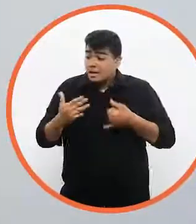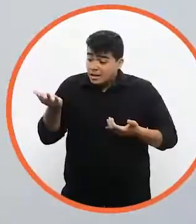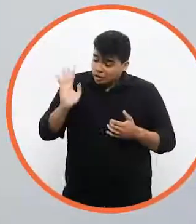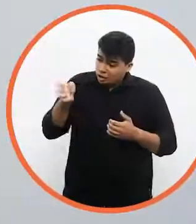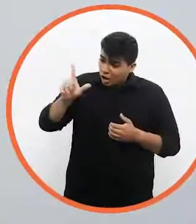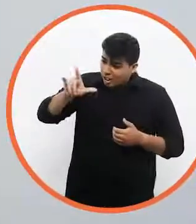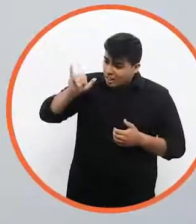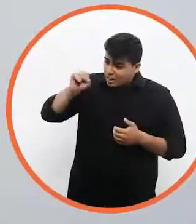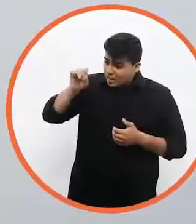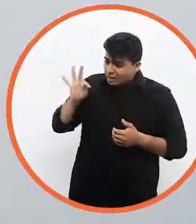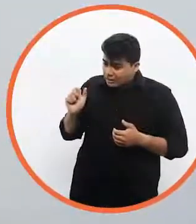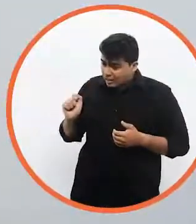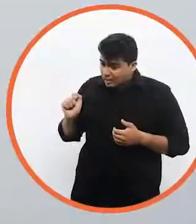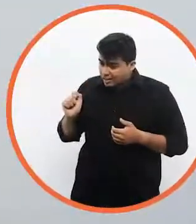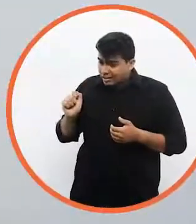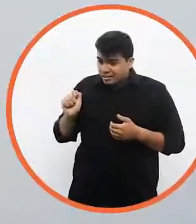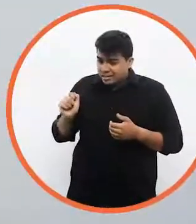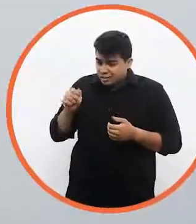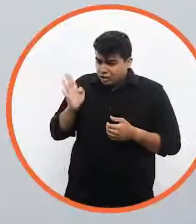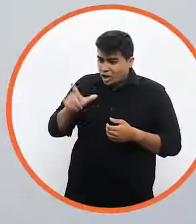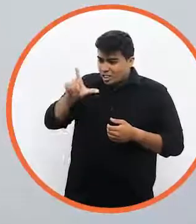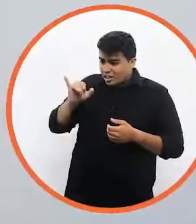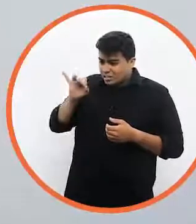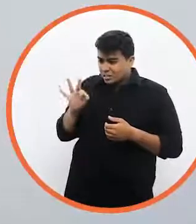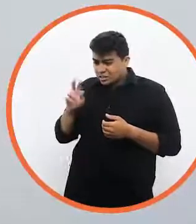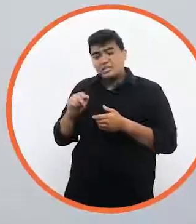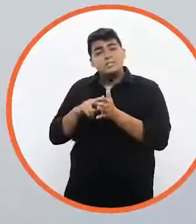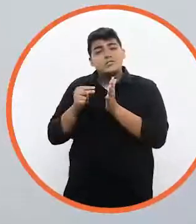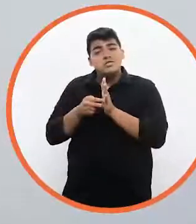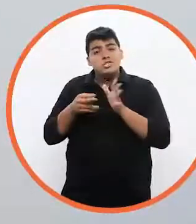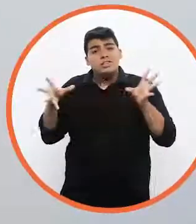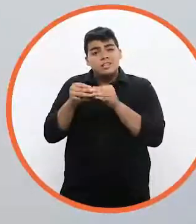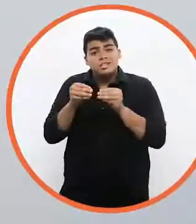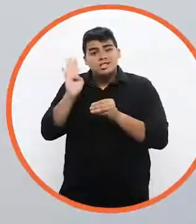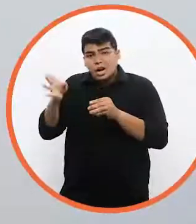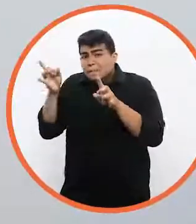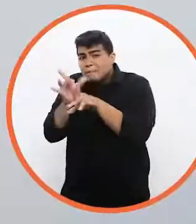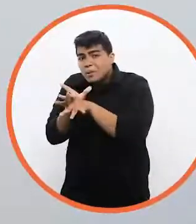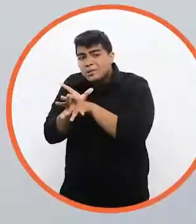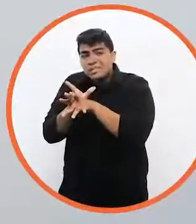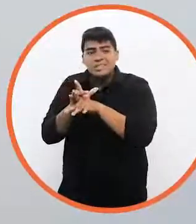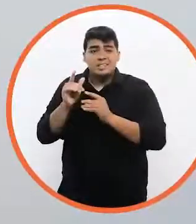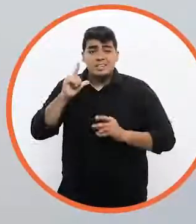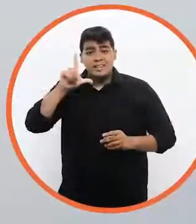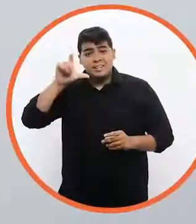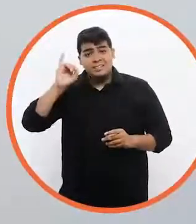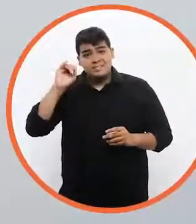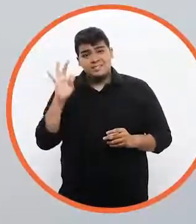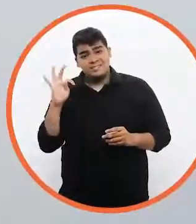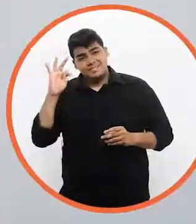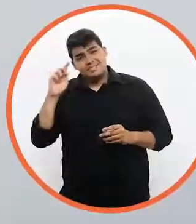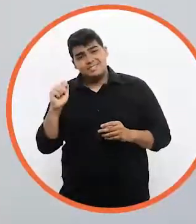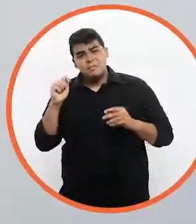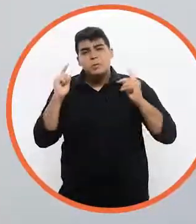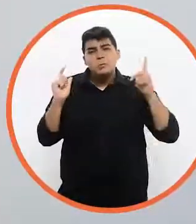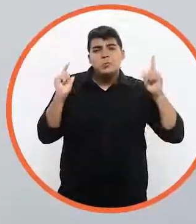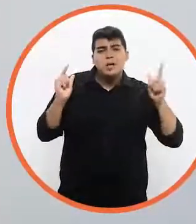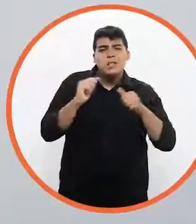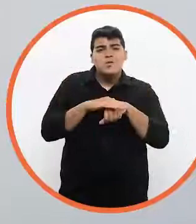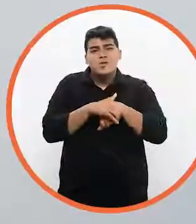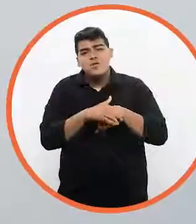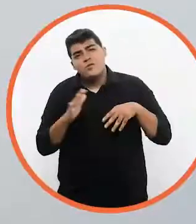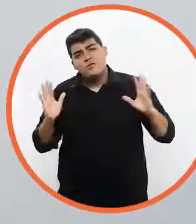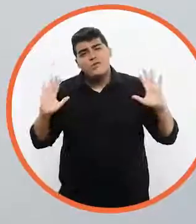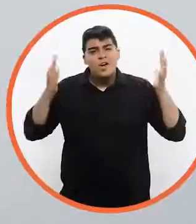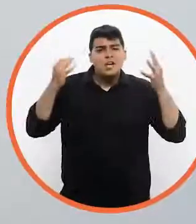pessoa, você vai dizer, já estás lista? Essa pessoa já vai estar pronta, já vai estar te esperando ali, né, para vocês irem curtir